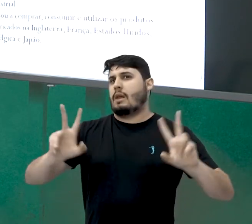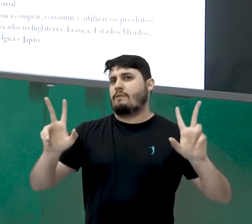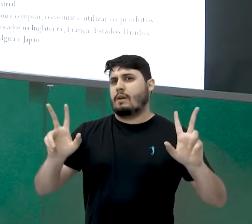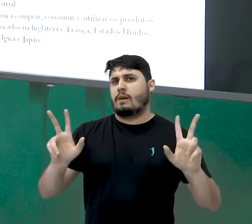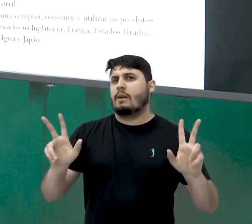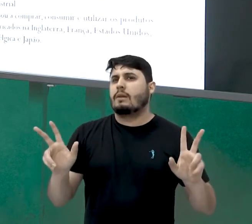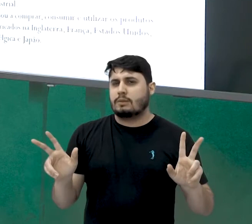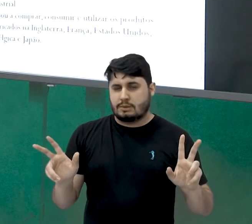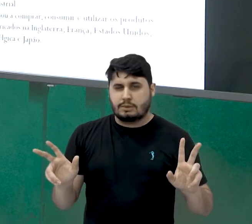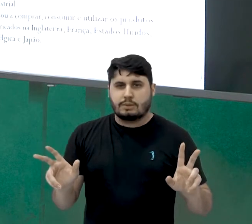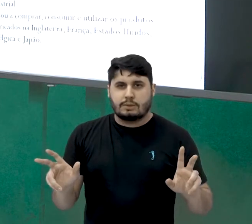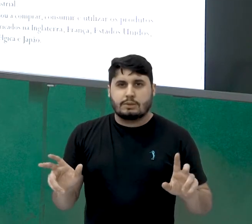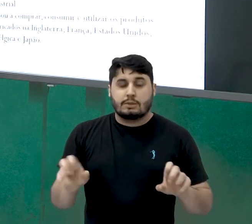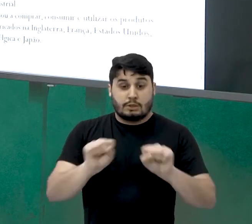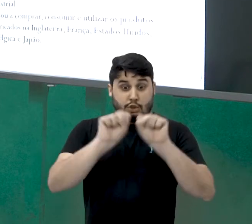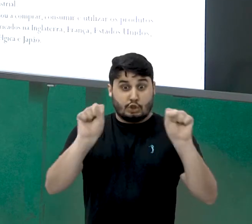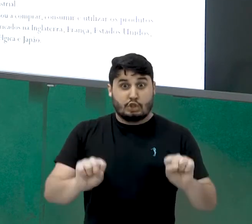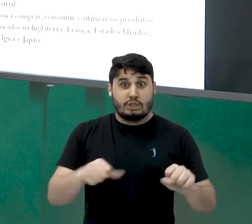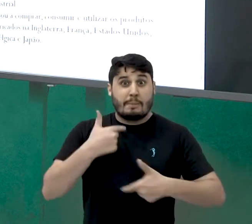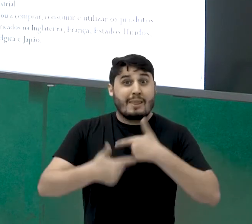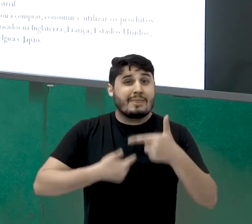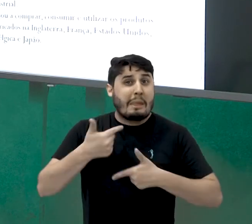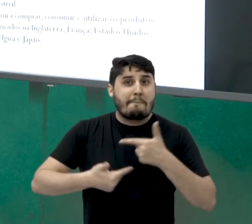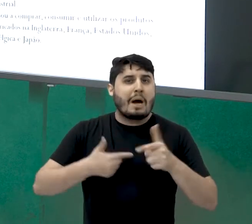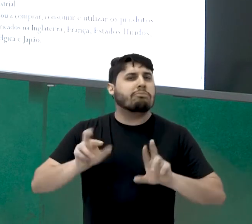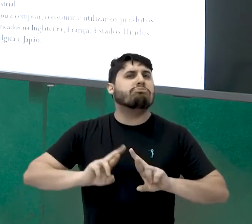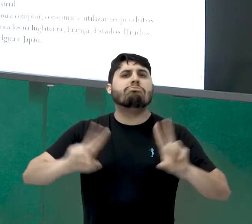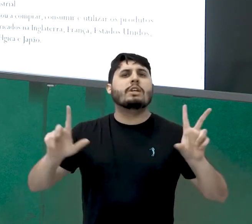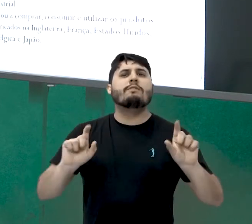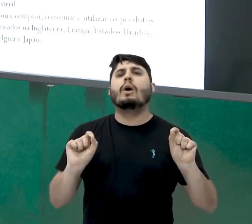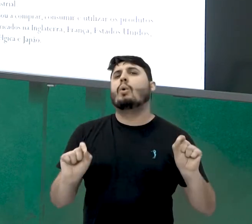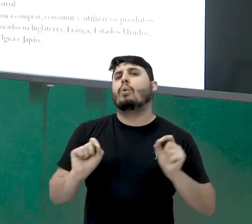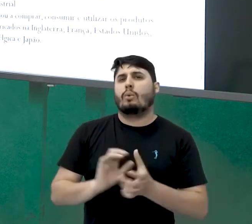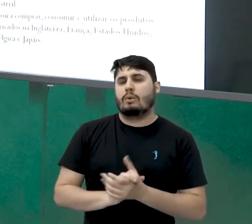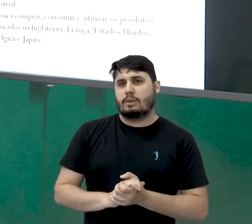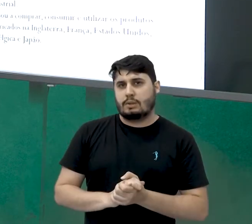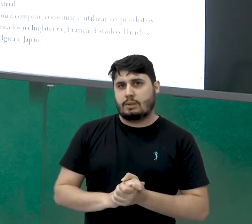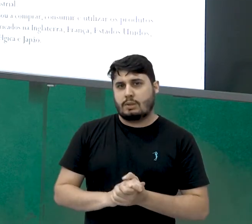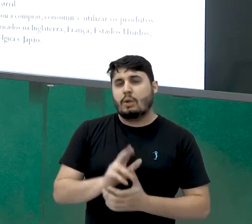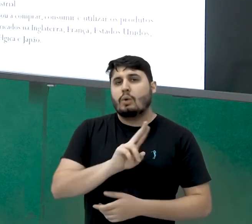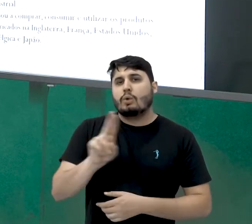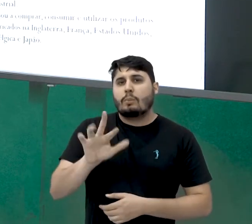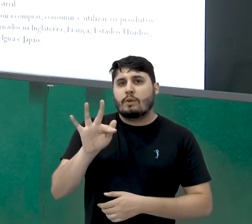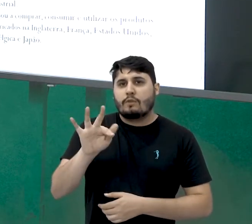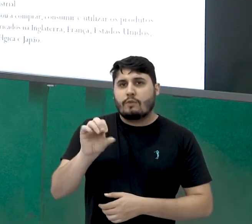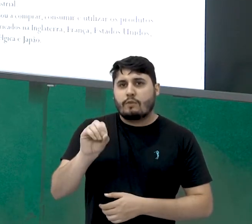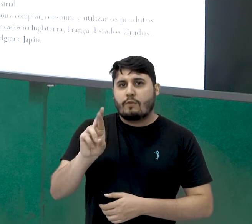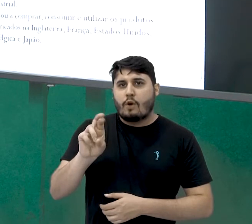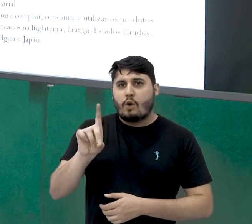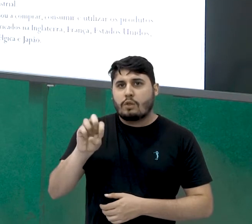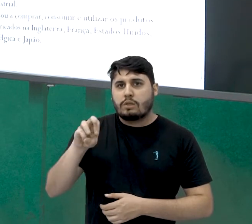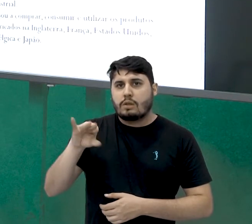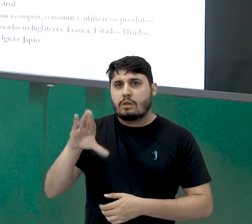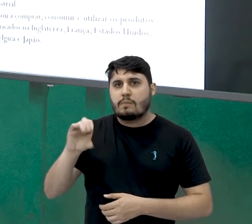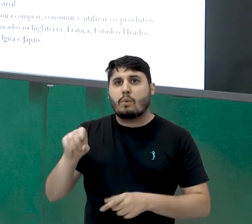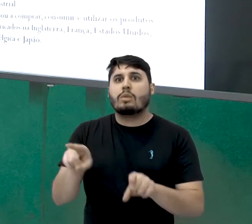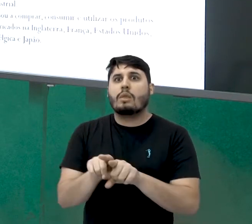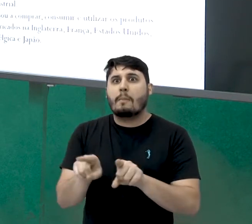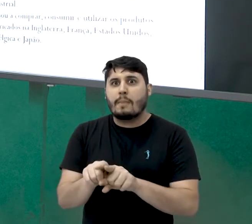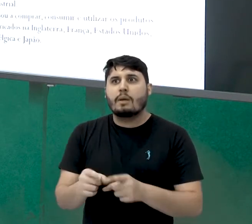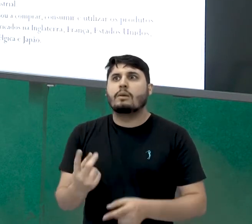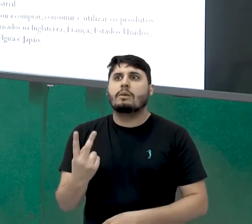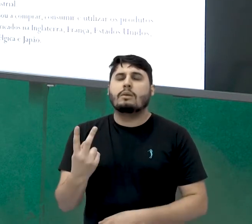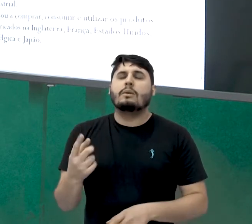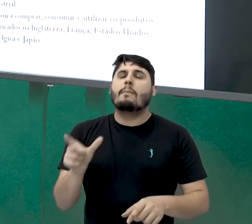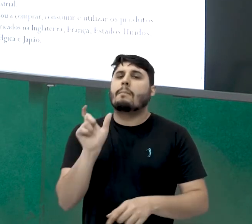de produção industrial diferenciado foi este? A gente costuma dizer somente Fordismo, mas a gente tem que associar o Fordismo ao Taylorismo. Por